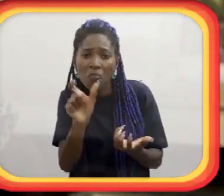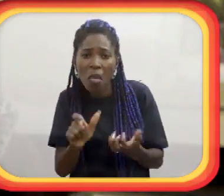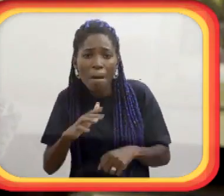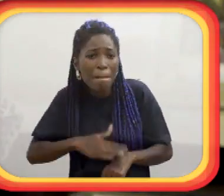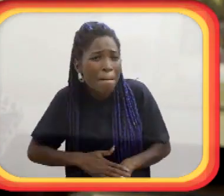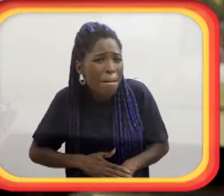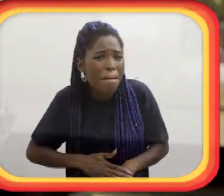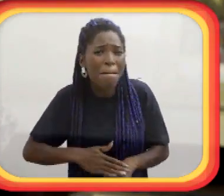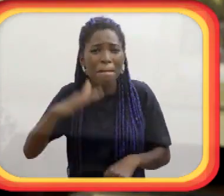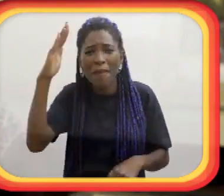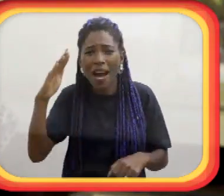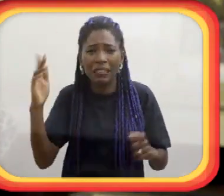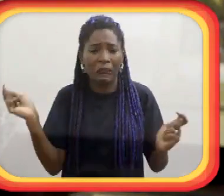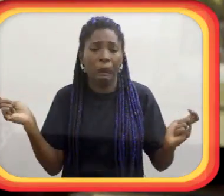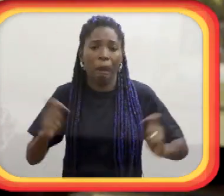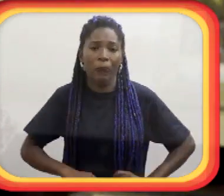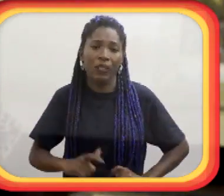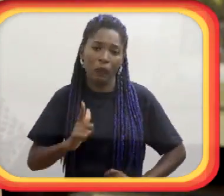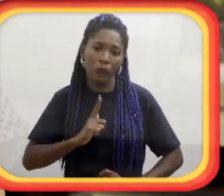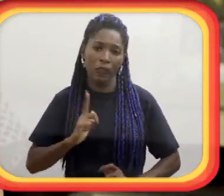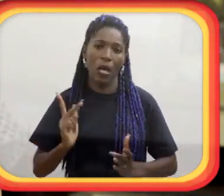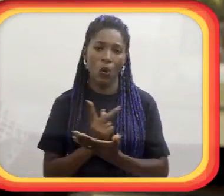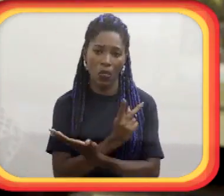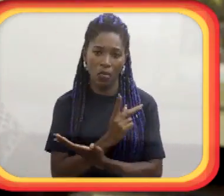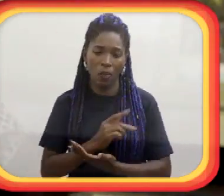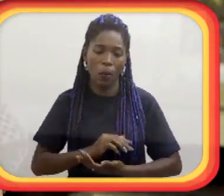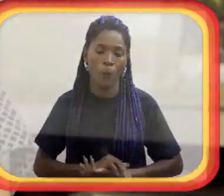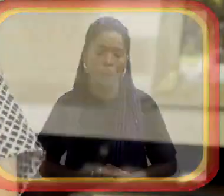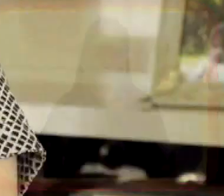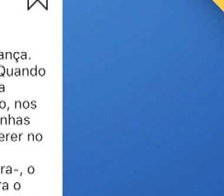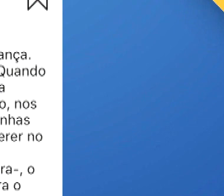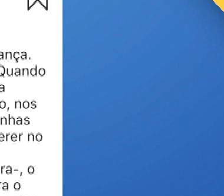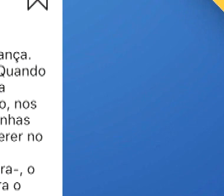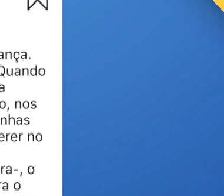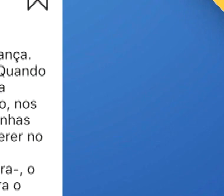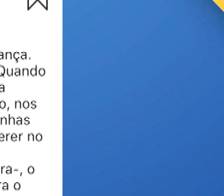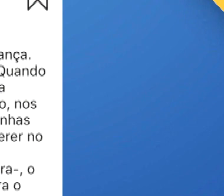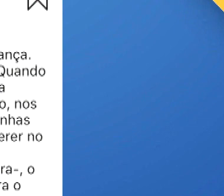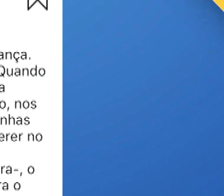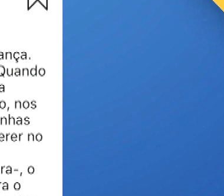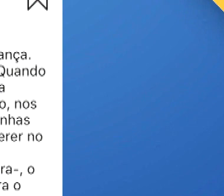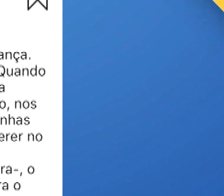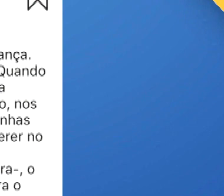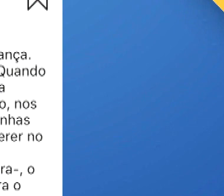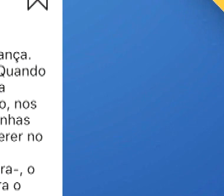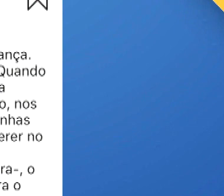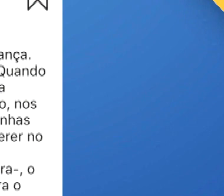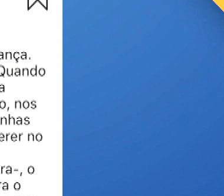a ser gente no máximo potencial que isso tem. Fotos da página.